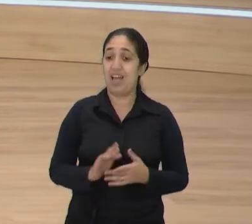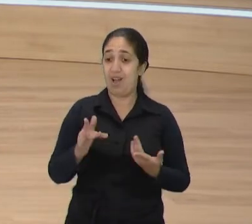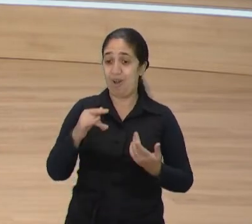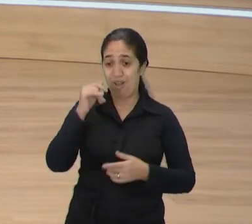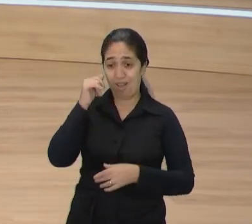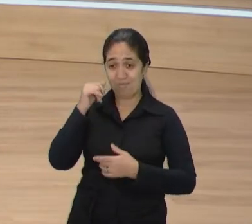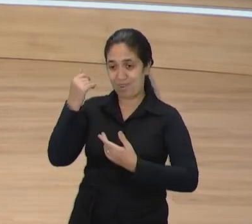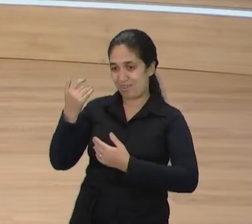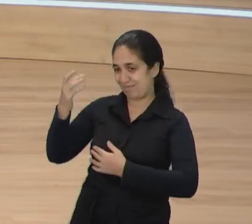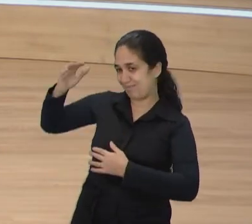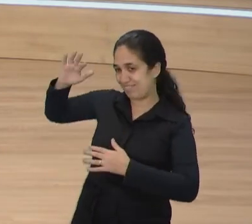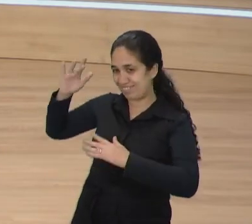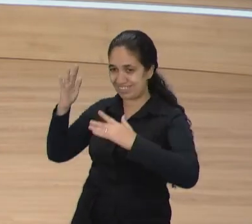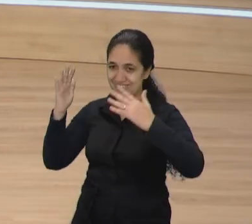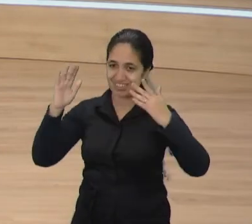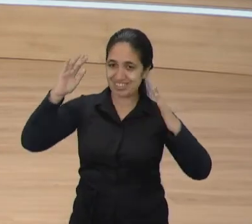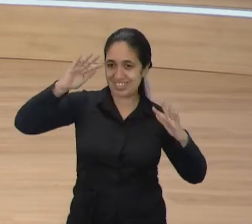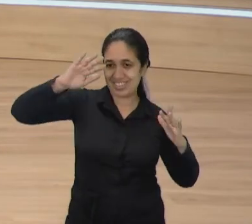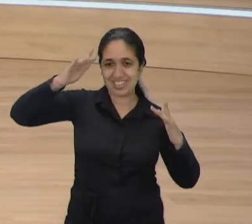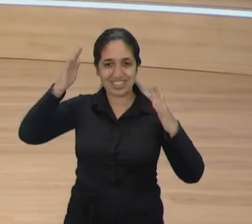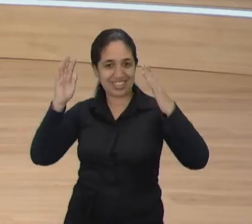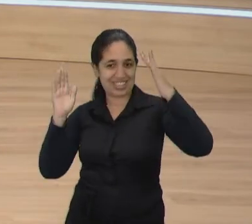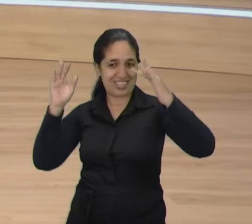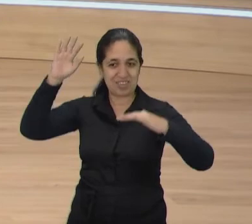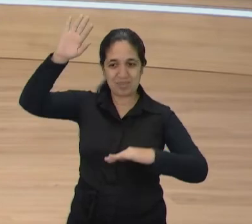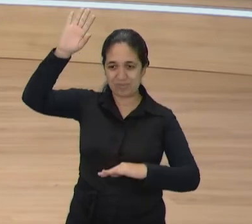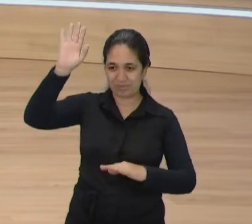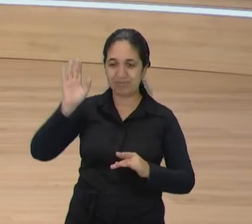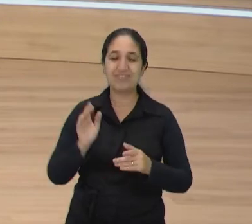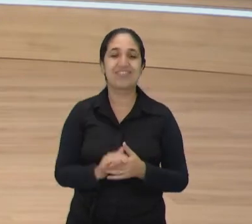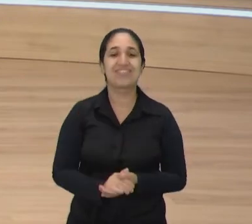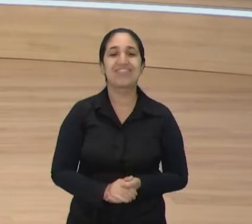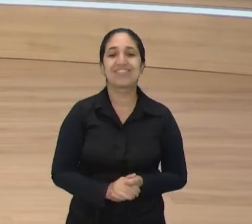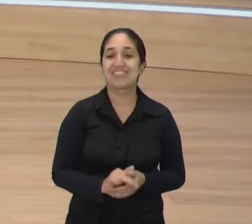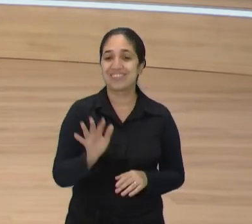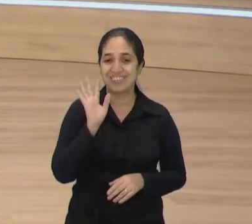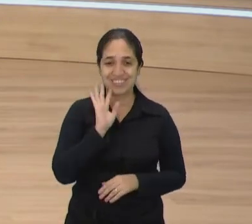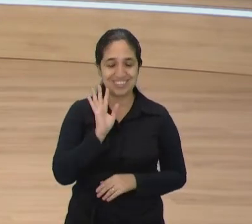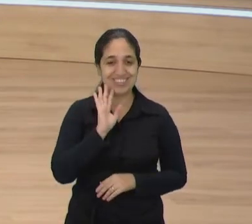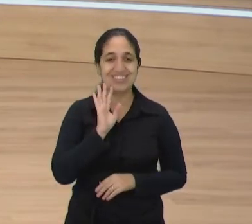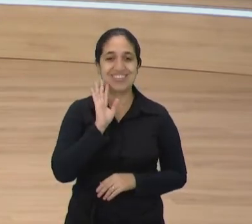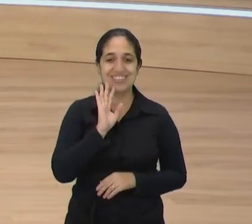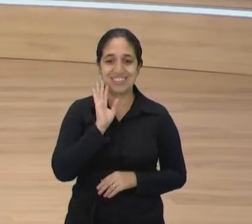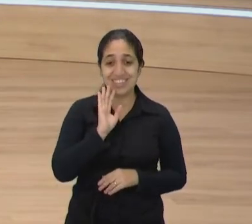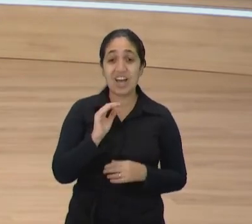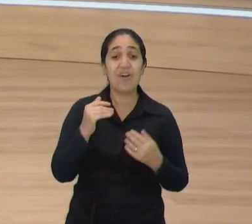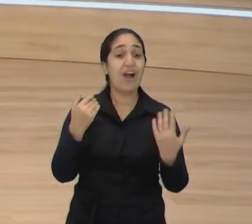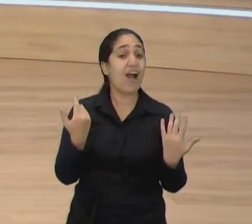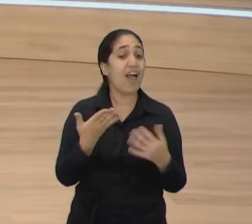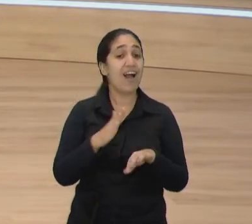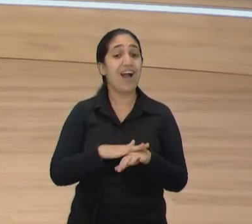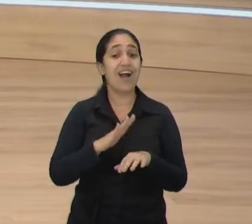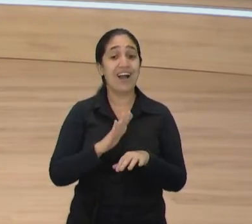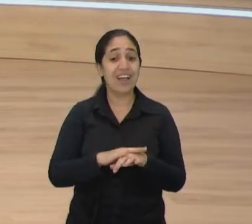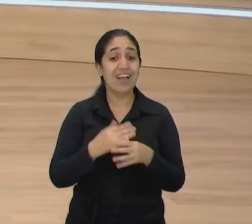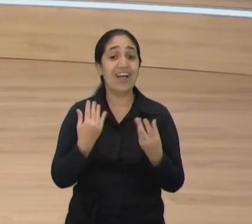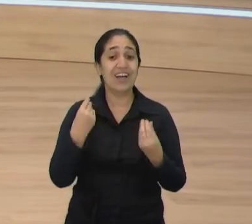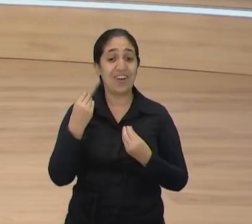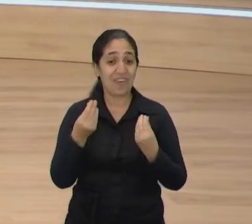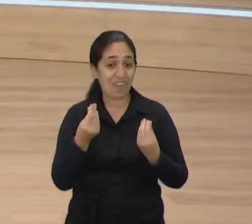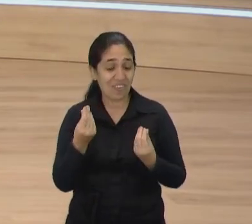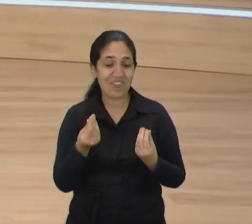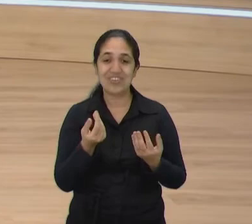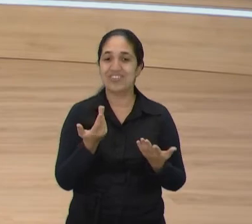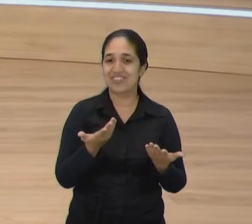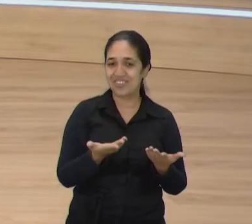mas vamos focar mais nas mãos das meninas que vai aparecer mais agora, né? Legal. Então o que a gente vai fazer nesse momento final?